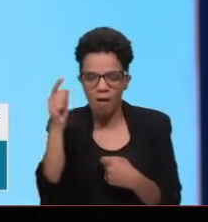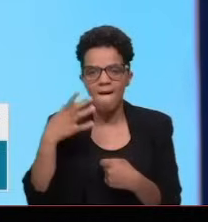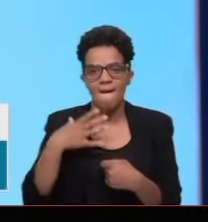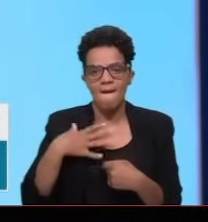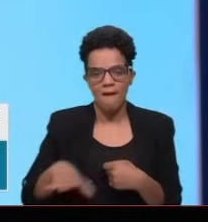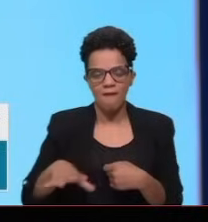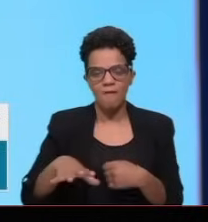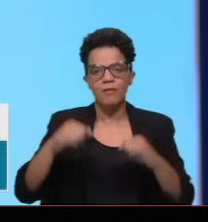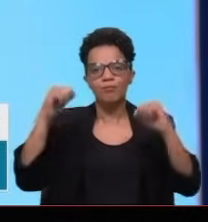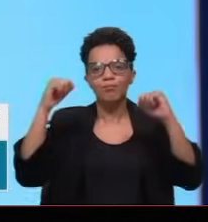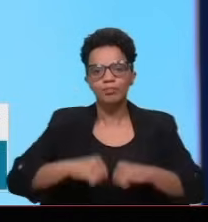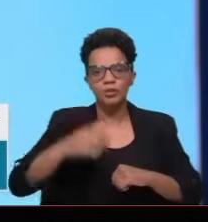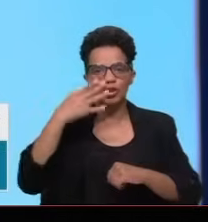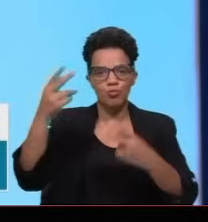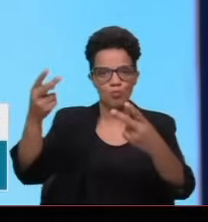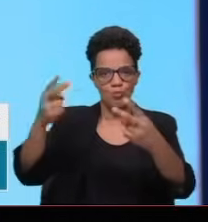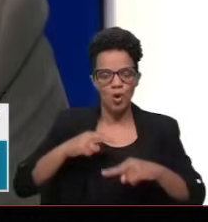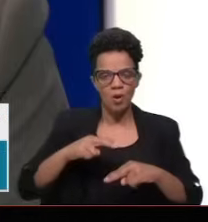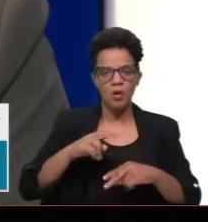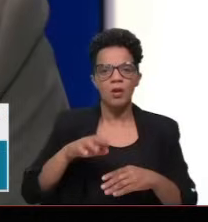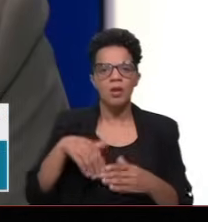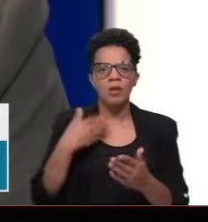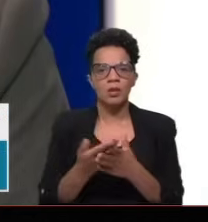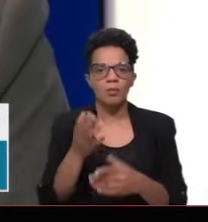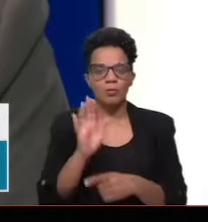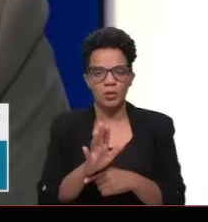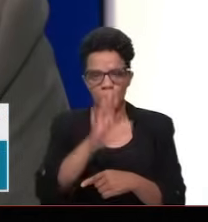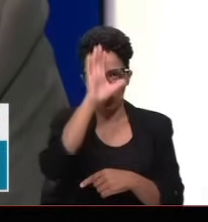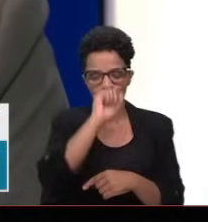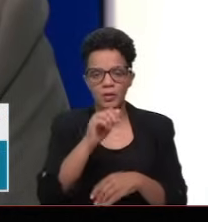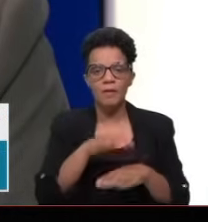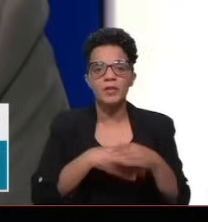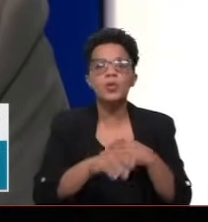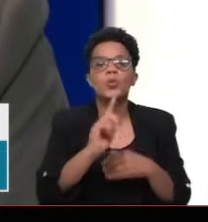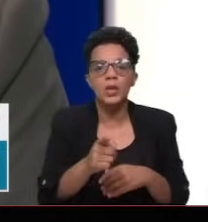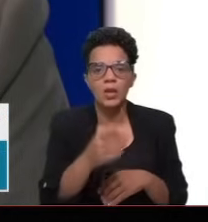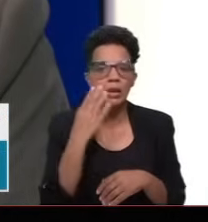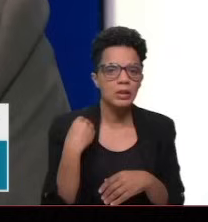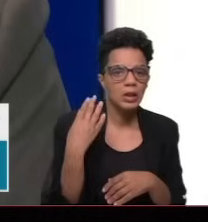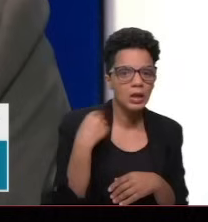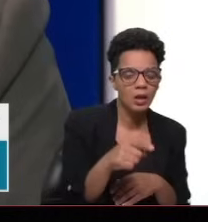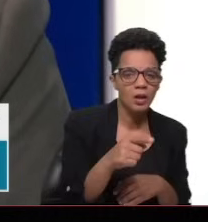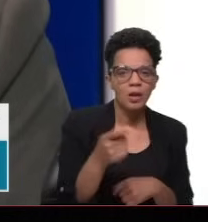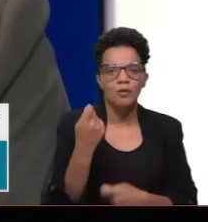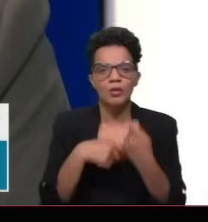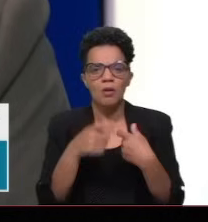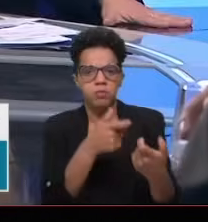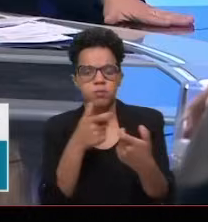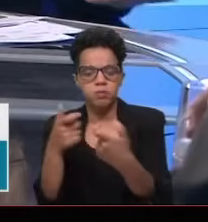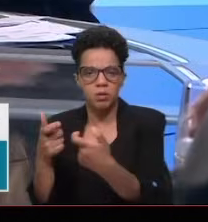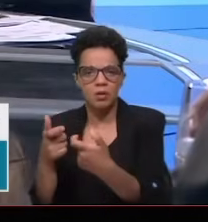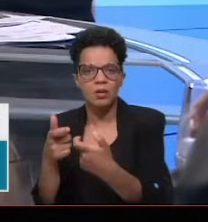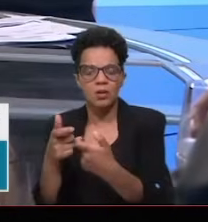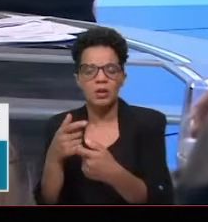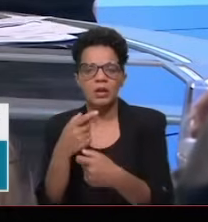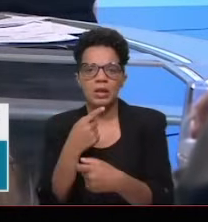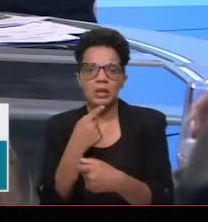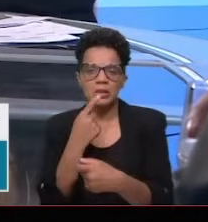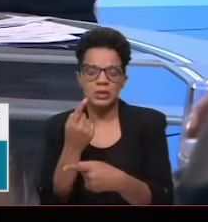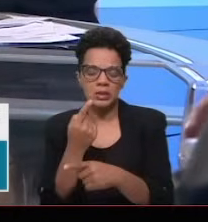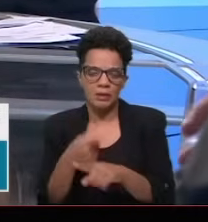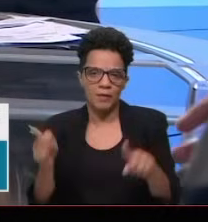o pacto das migrações que fazem deportações Como o governo da Alemanha agora não que estão que estão a vender armas a netal o que eu dizia era uma coisa